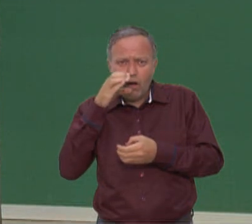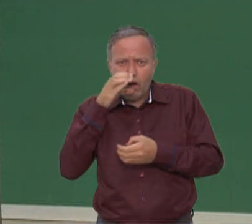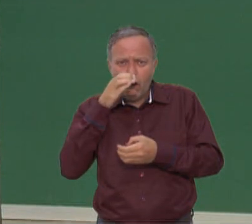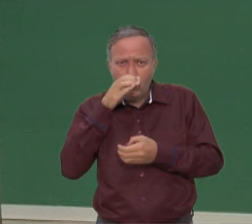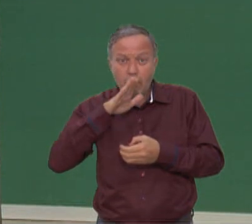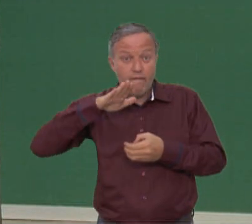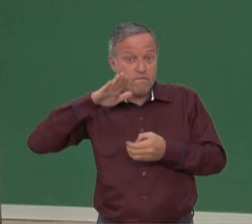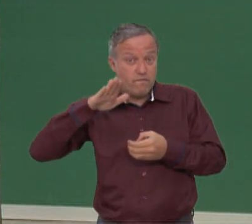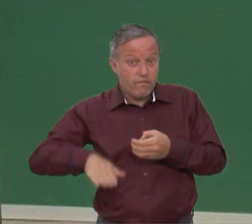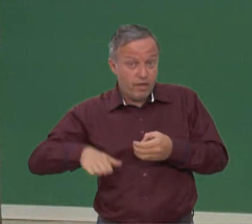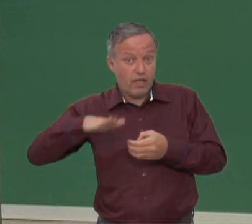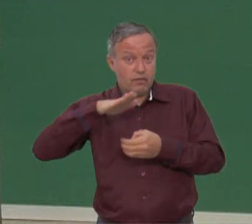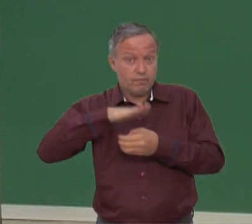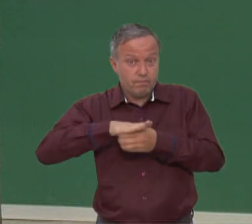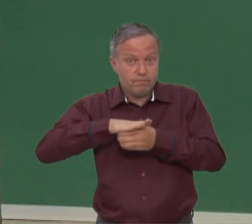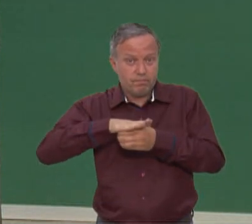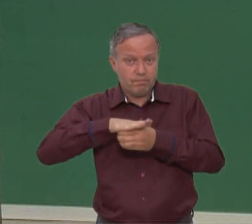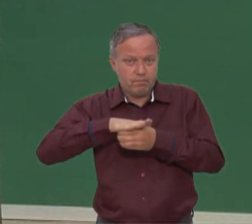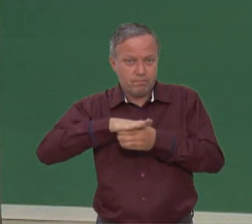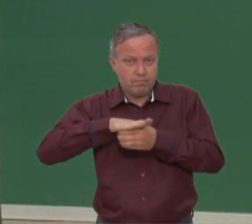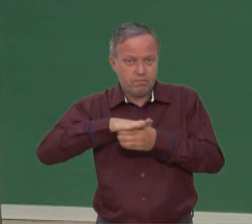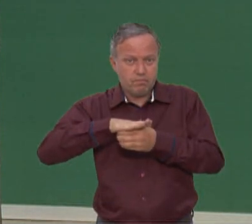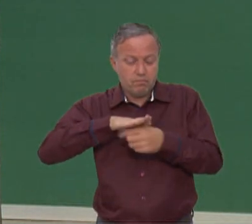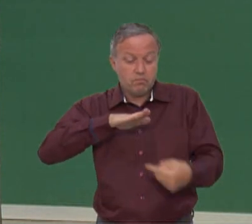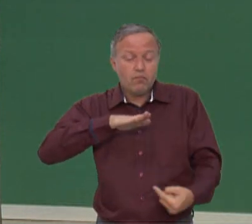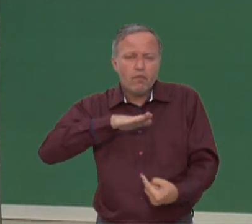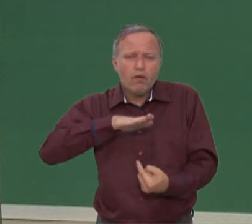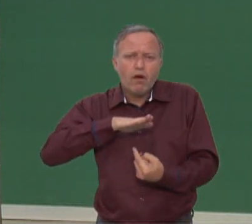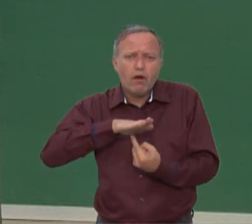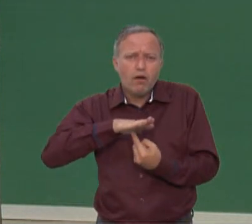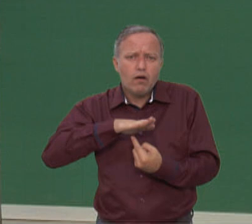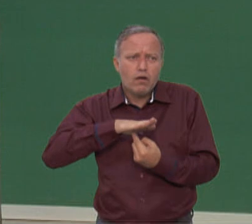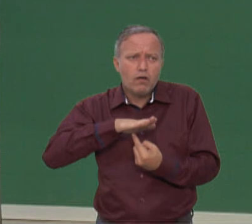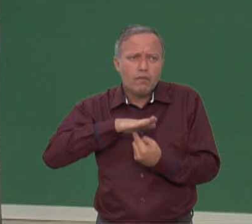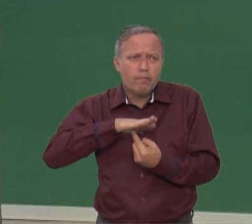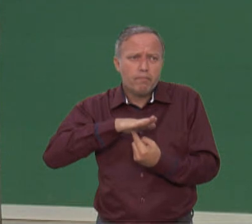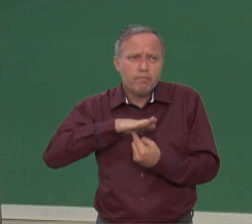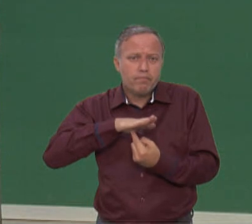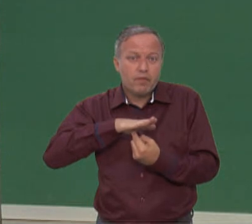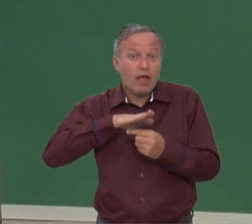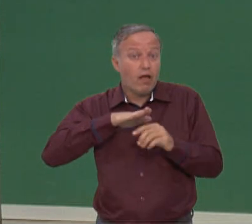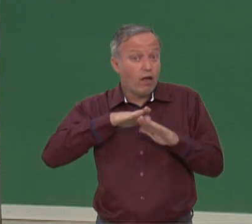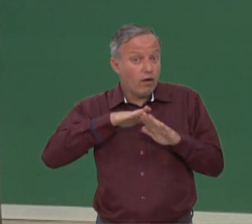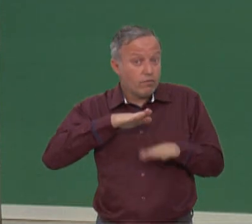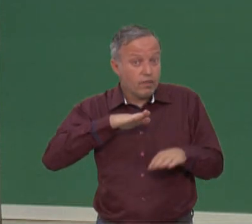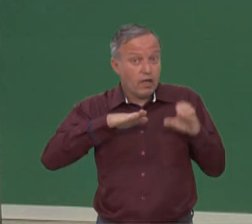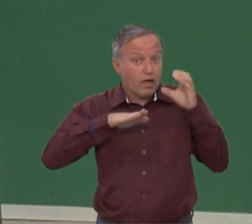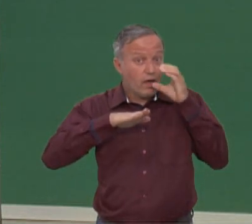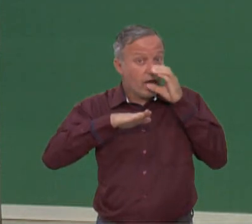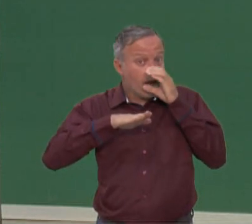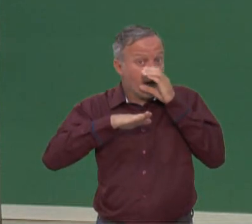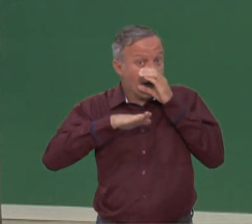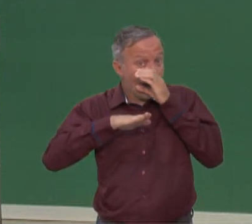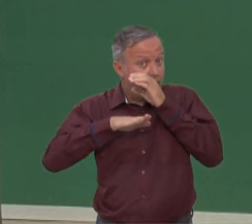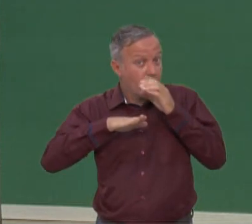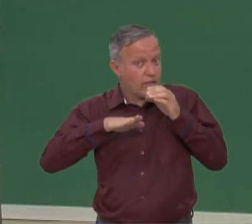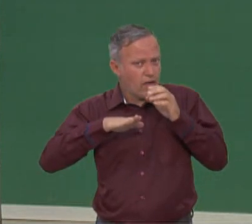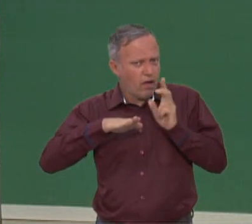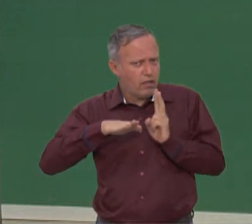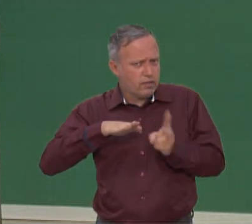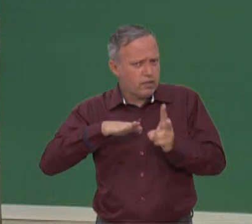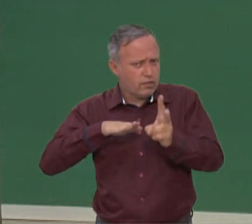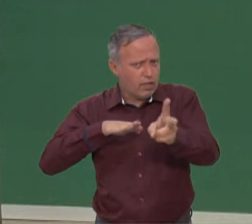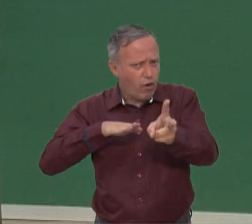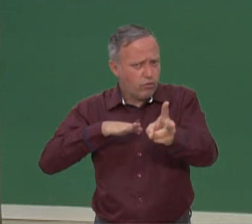quente durante um intervalo de tempo extremamente amplo. Lógico, nenhuma garrafa térmica acaba sendo perfeita para manter